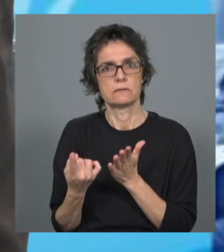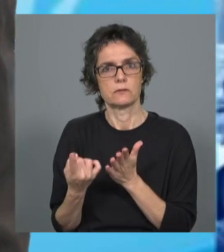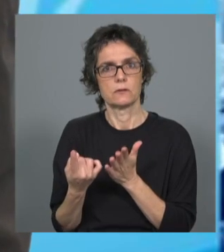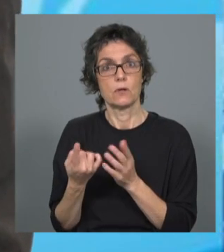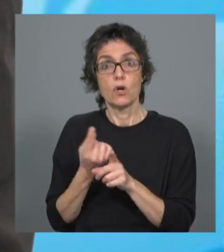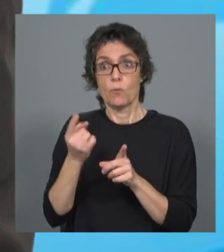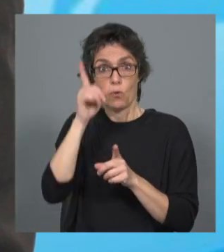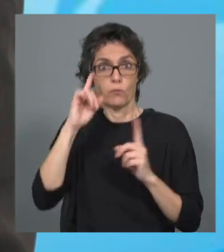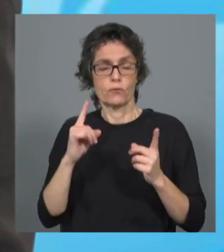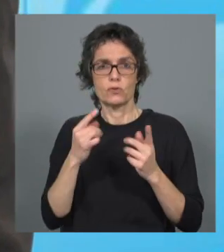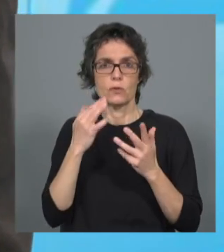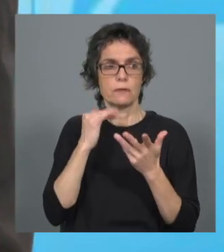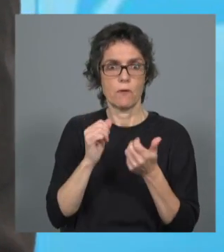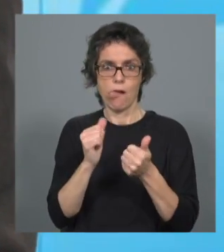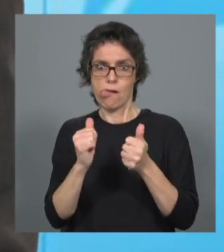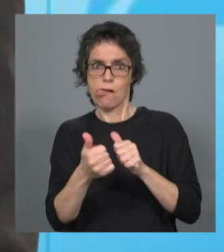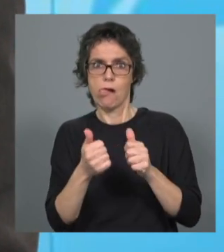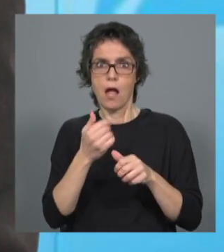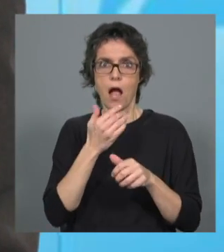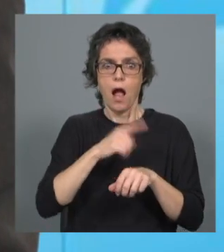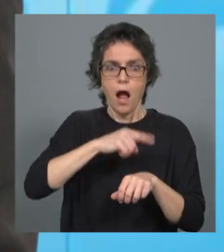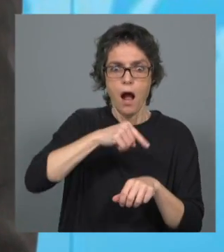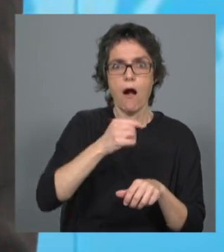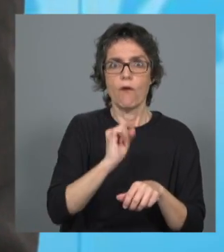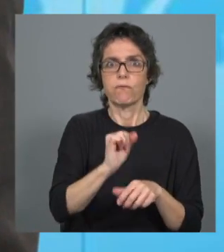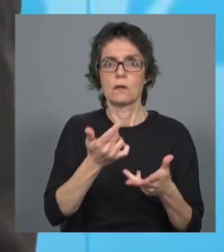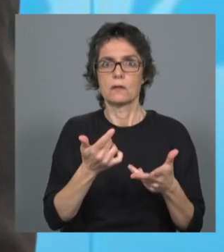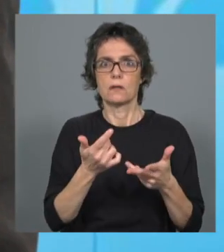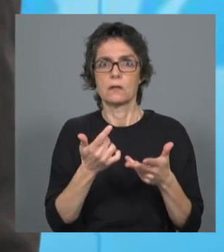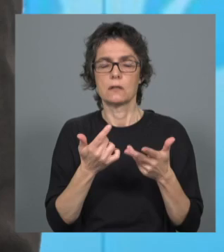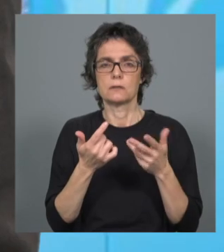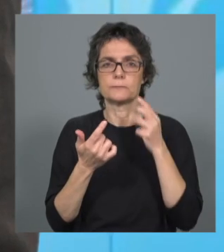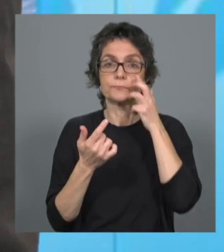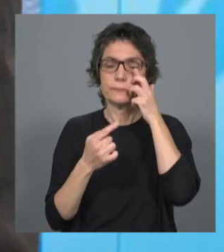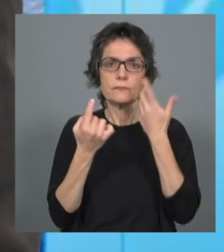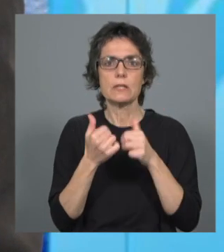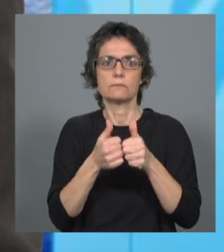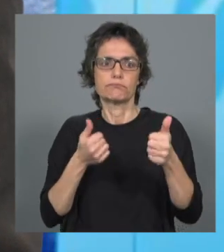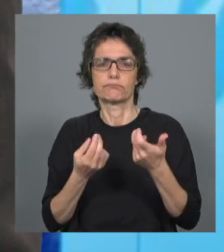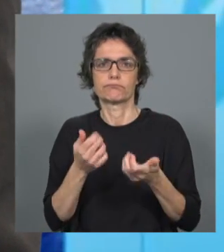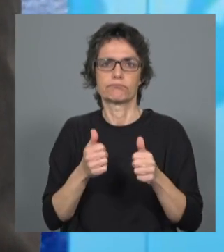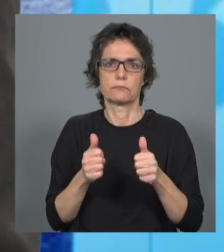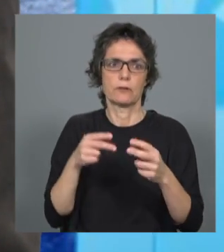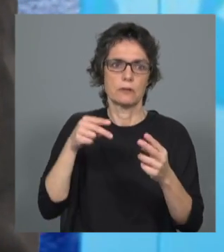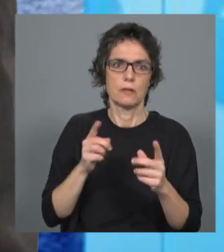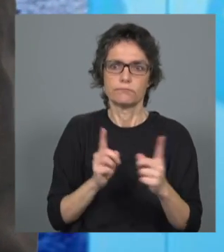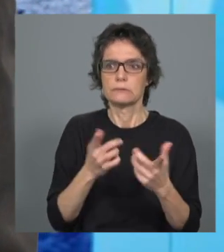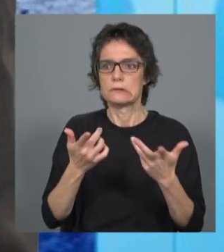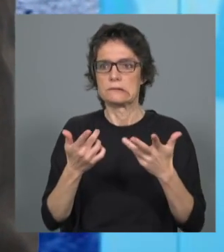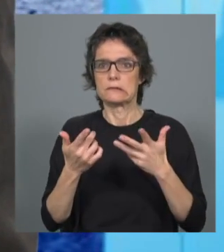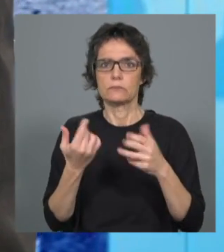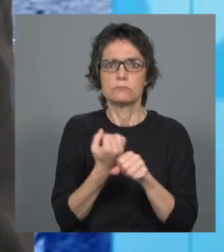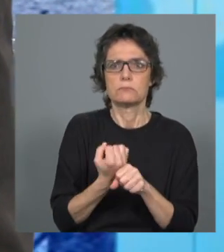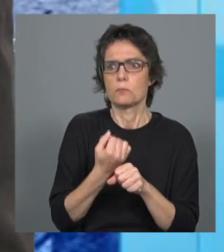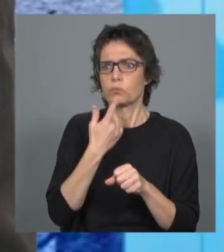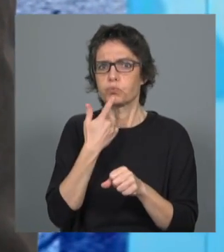gestão daquele espaço, daquelas horas de aulas, que iam ter as aulas síncronas, portanto, depois com muito trabalho, burocraticamente foi muito complicado,